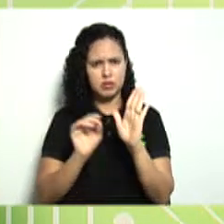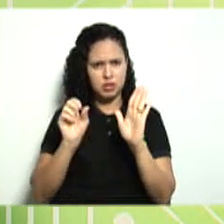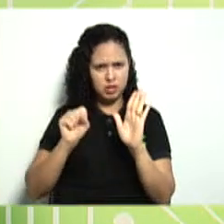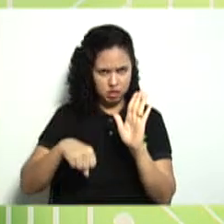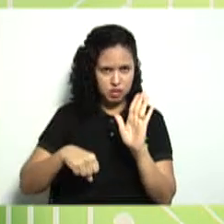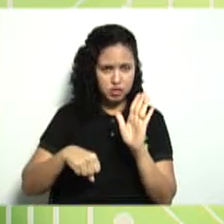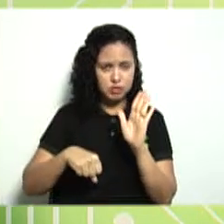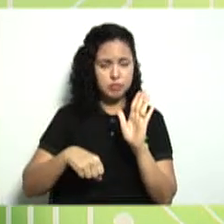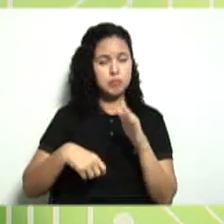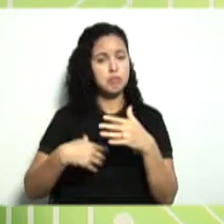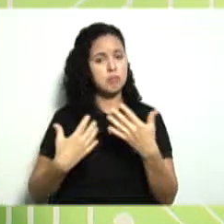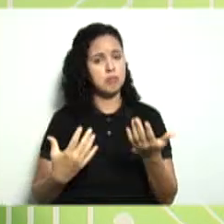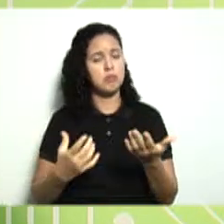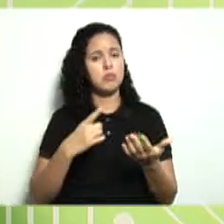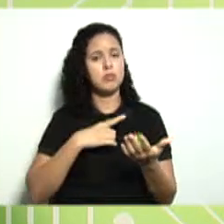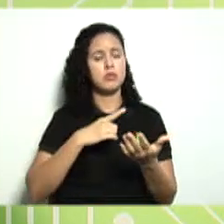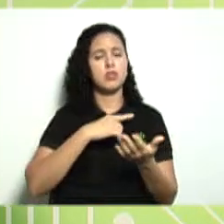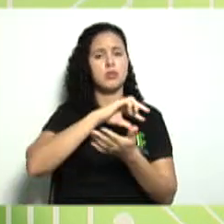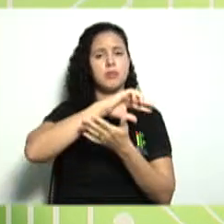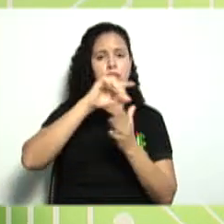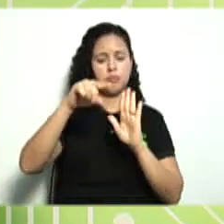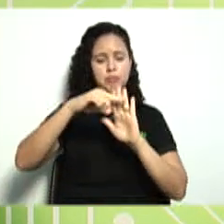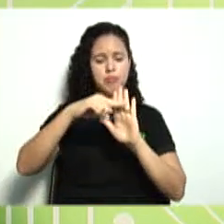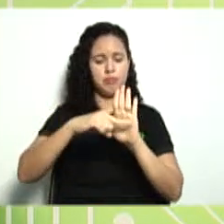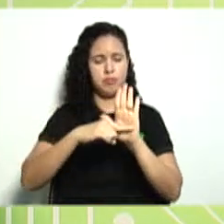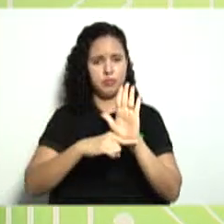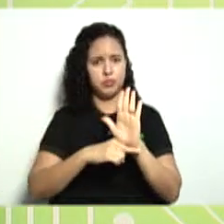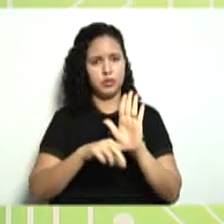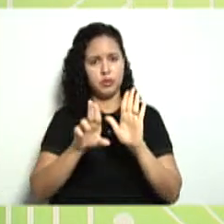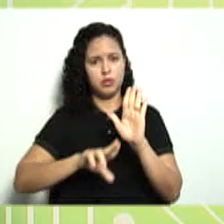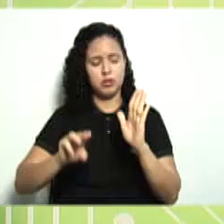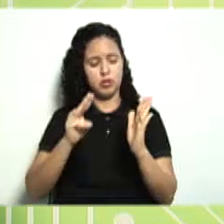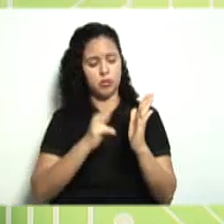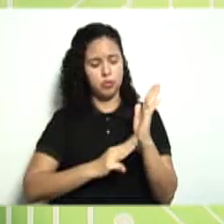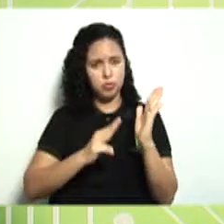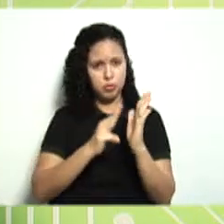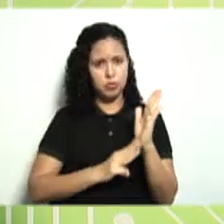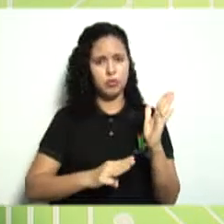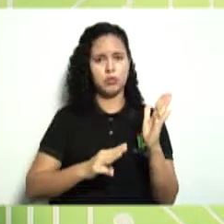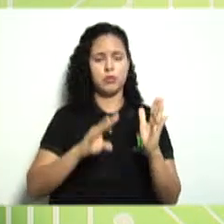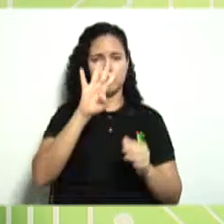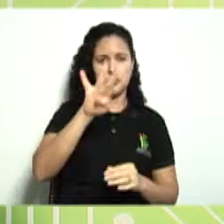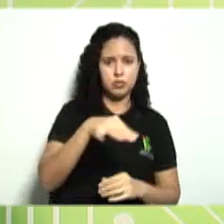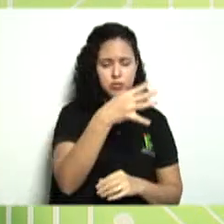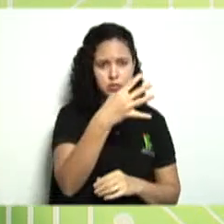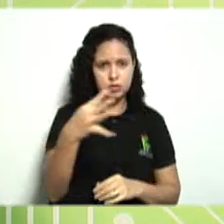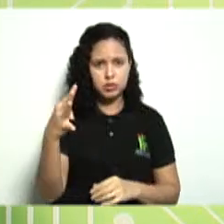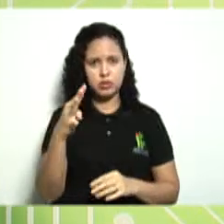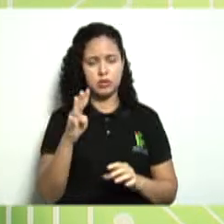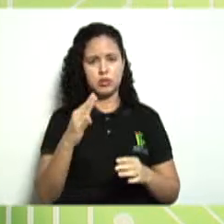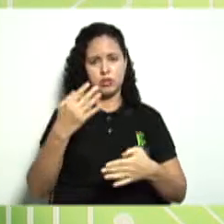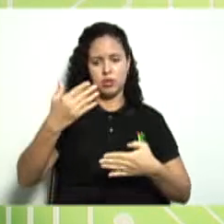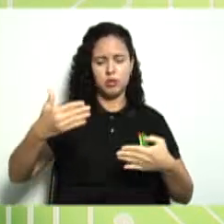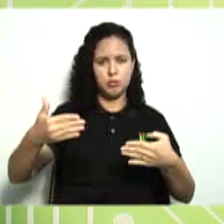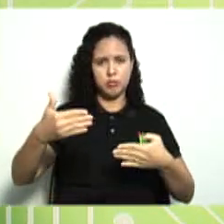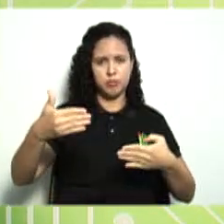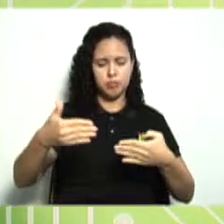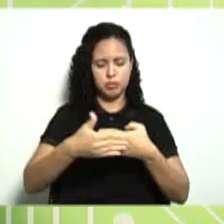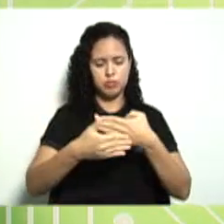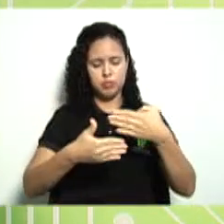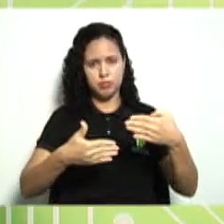nós utilizamos aqui? Utilizamos o Word, utilizamos o Excel, o PowerPoint, e todos eles têm